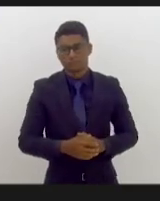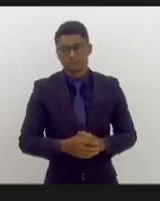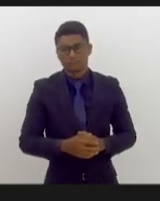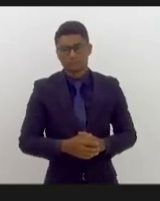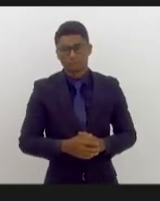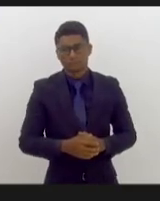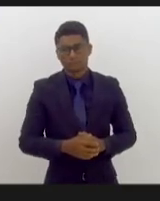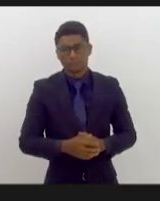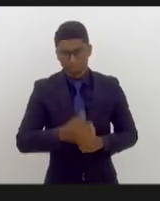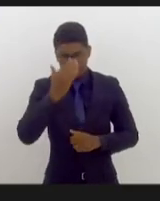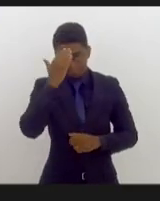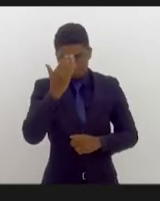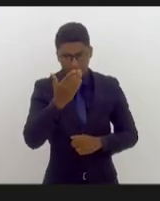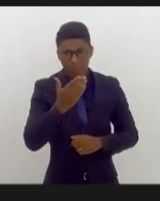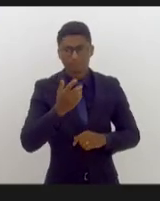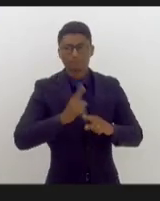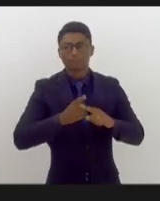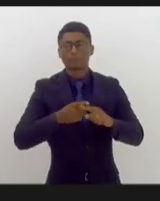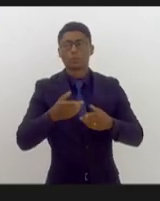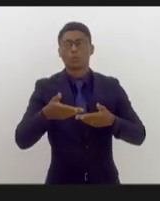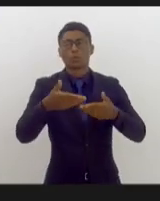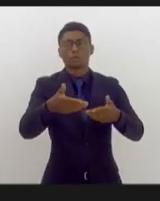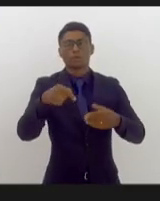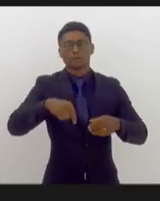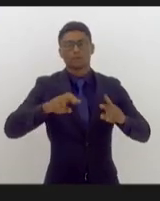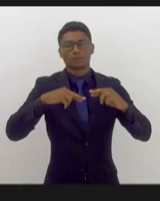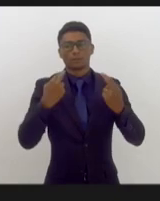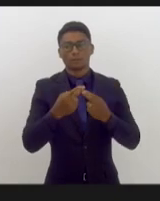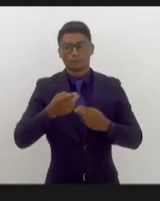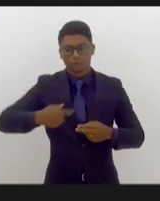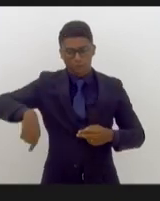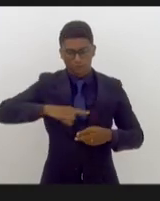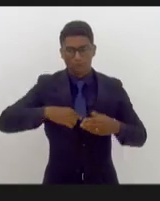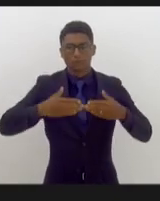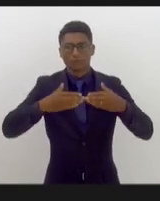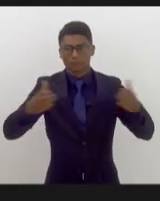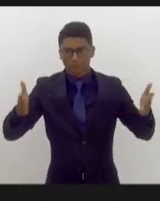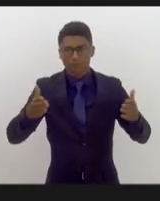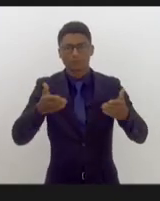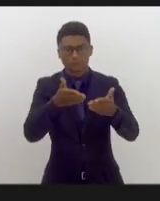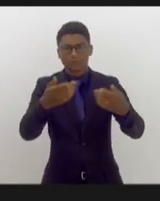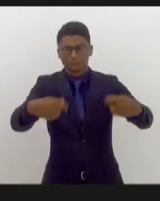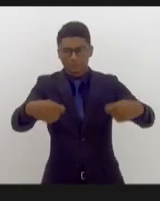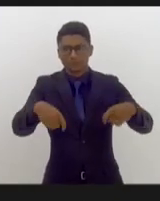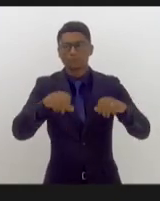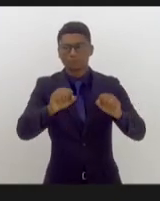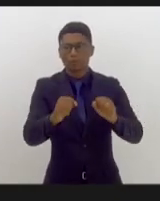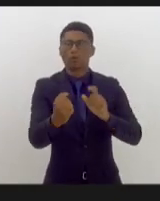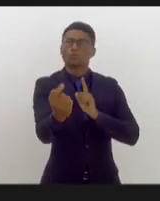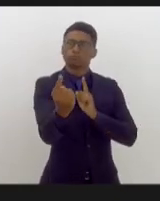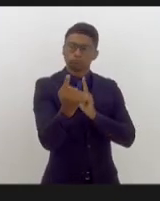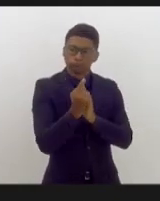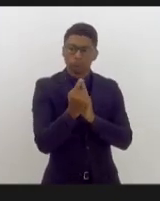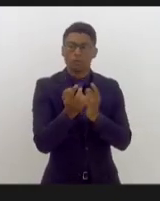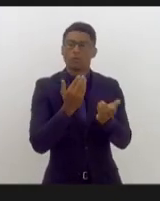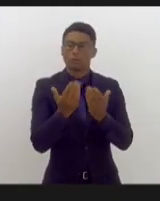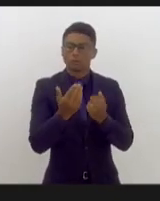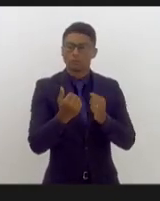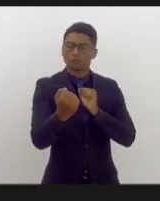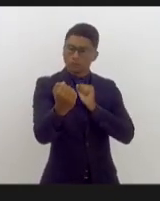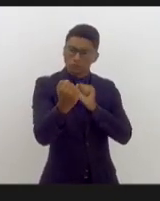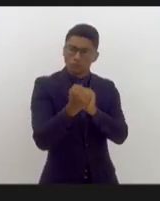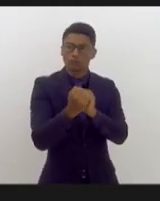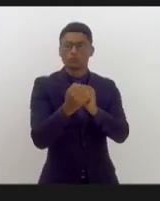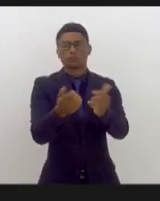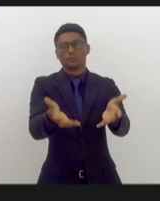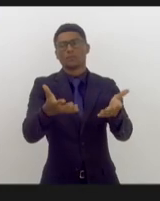UNC nessa audiência, nós estamos à disposição do que vocês precisarem, e vamos juntos aí construir esse plano estadual